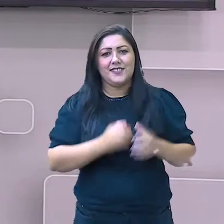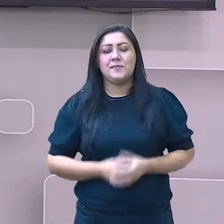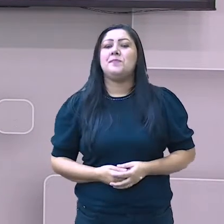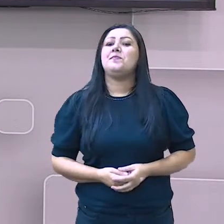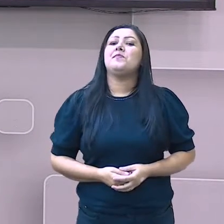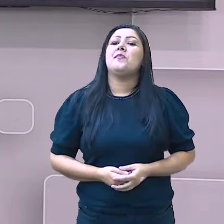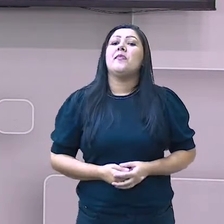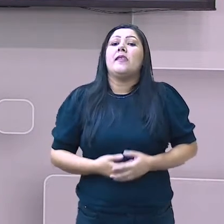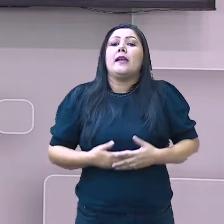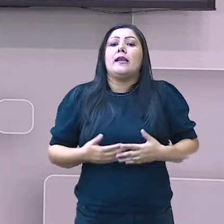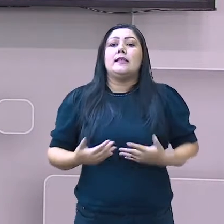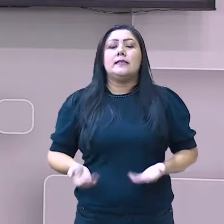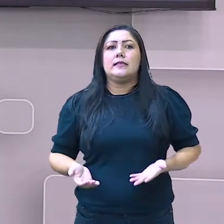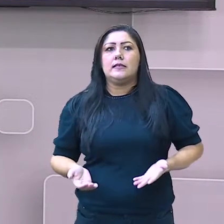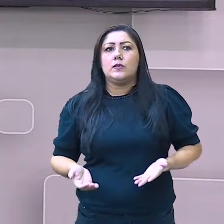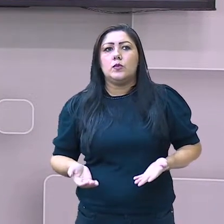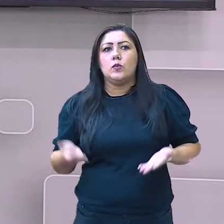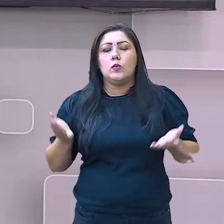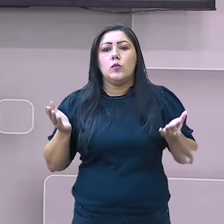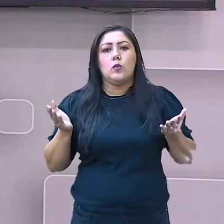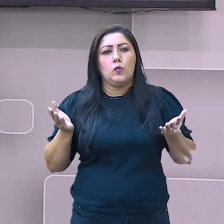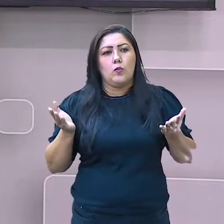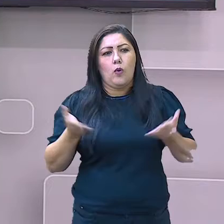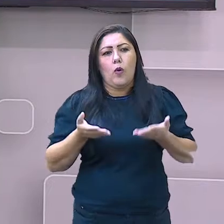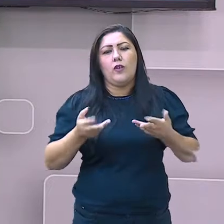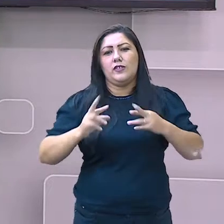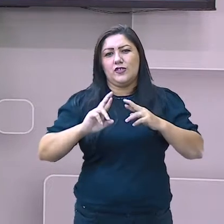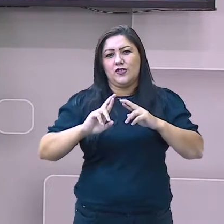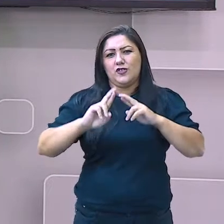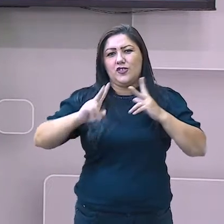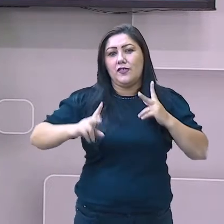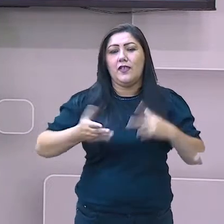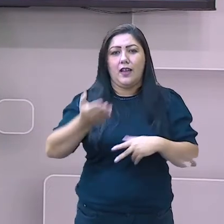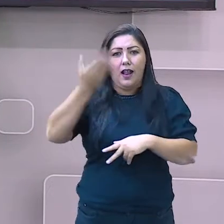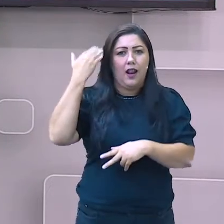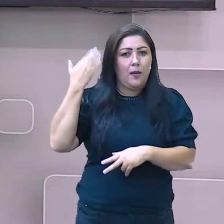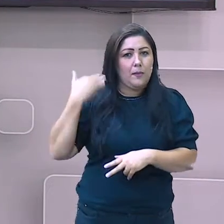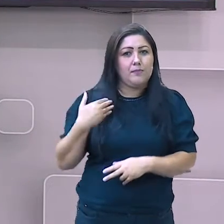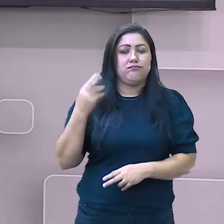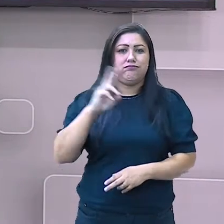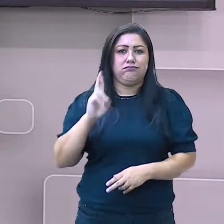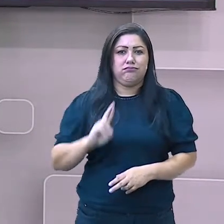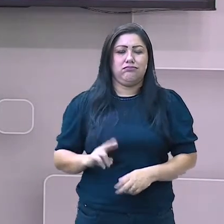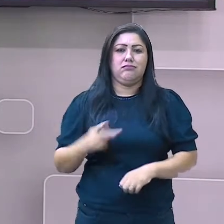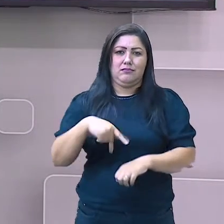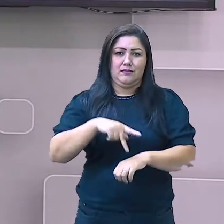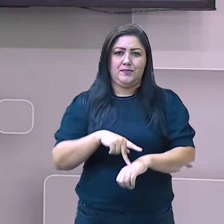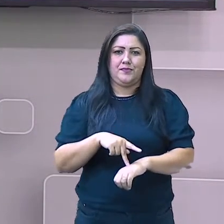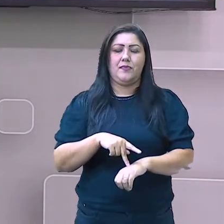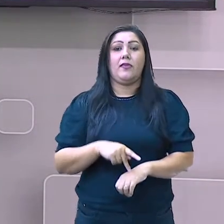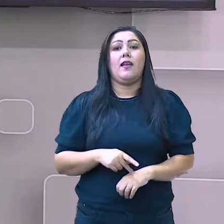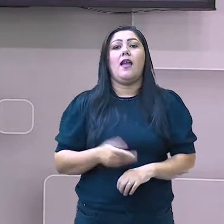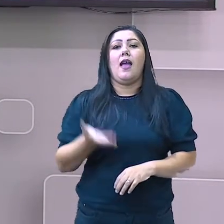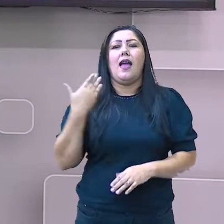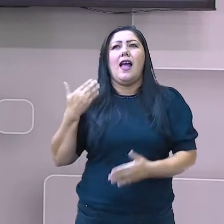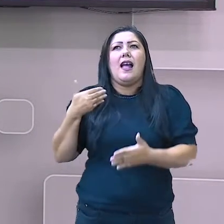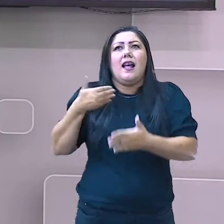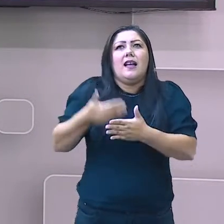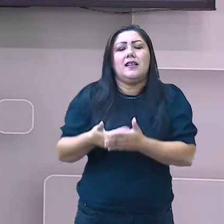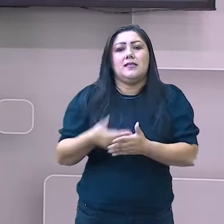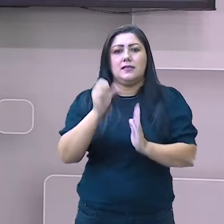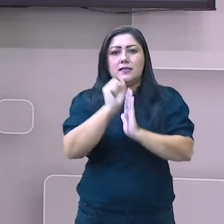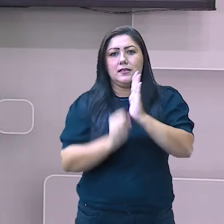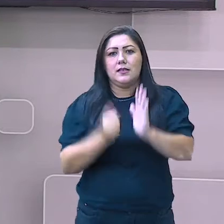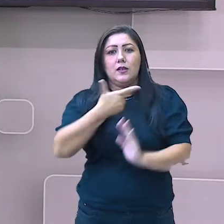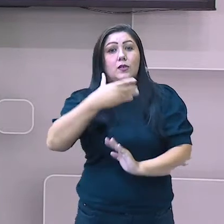de perto lembra o seu passado. Até o início do século XX, o país tinha a maioria da sua